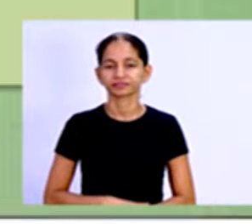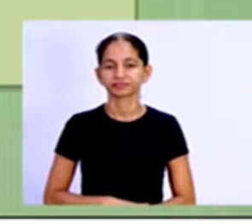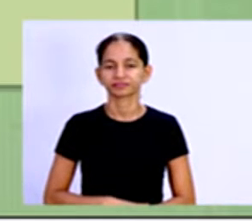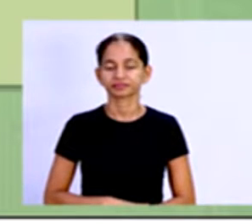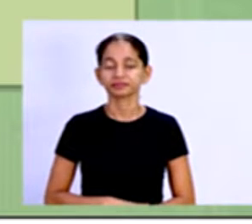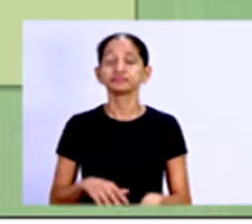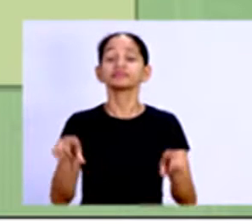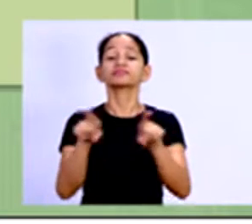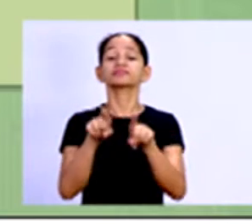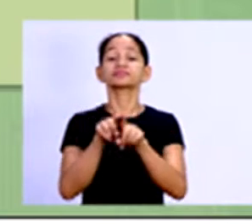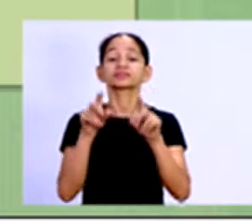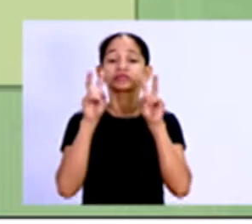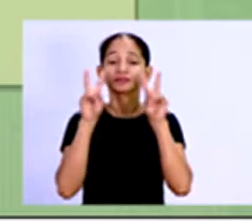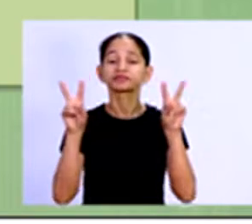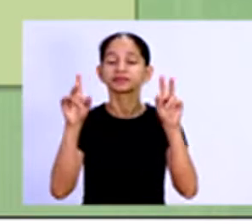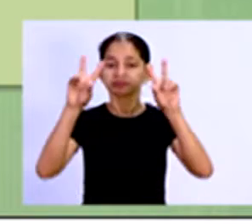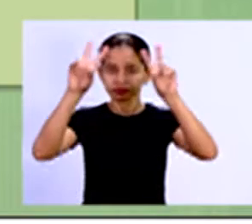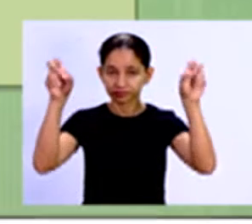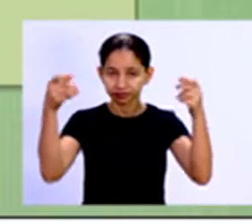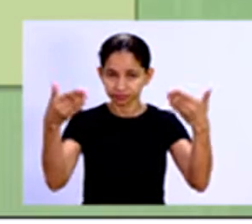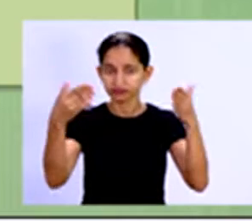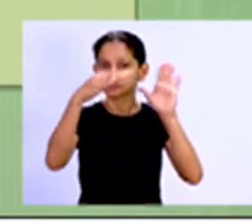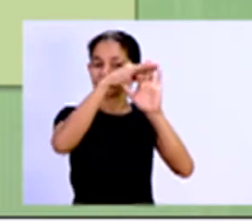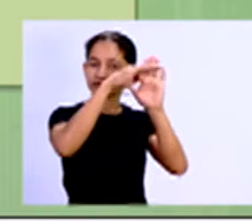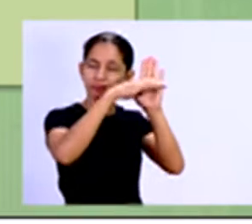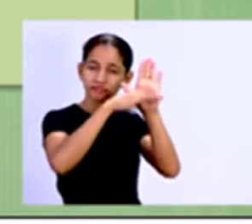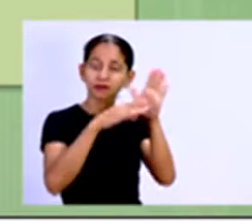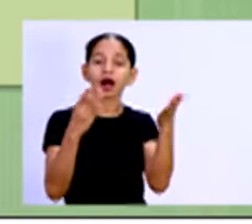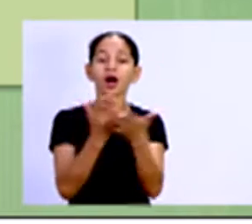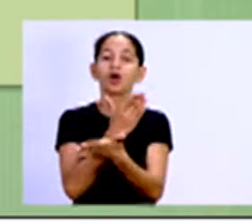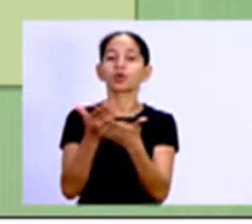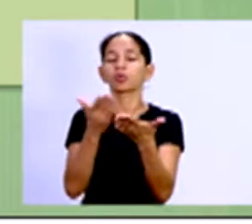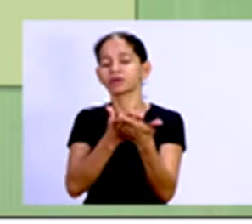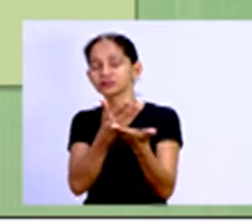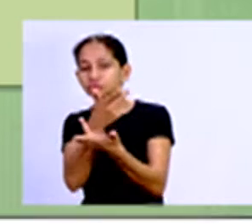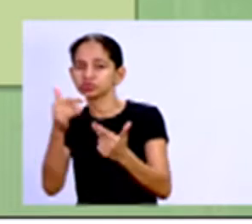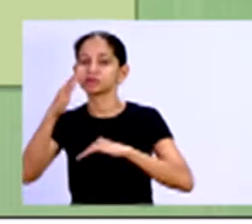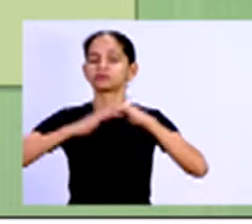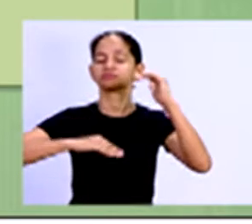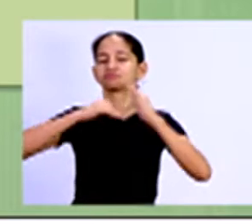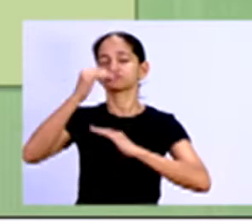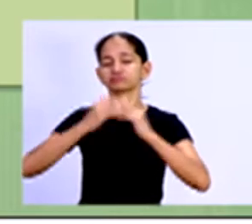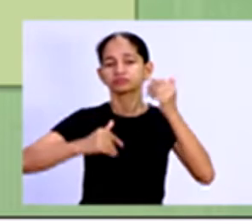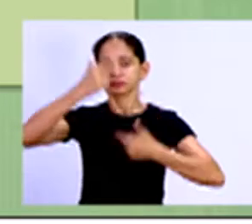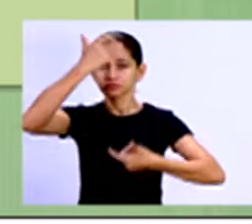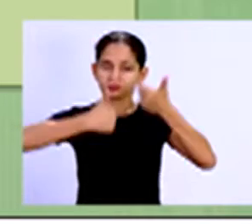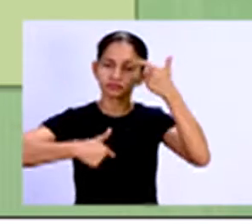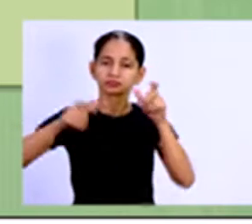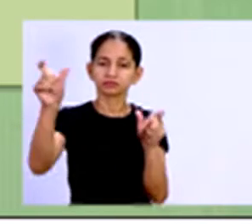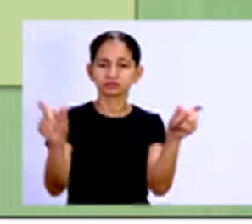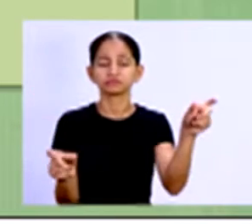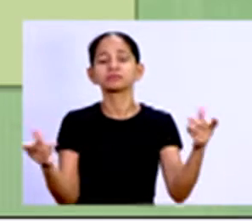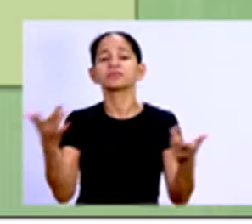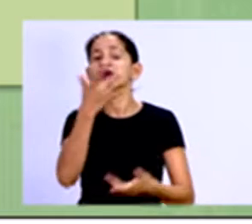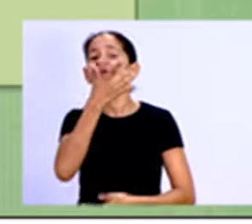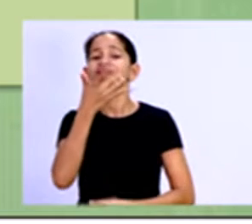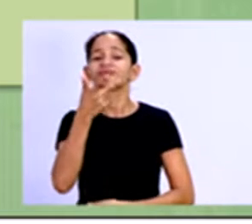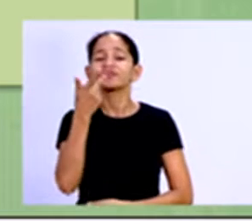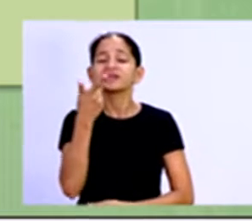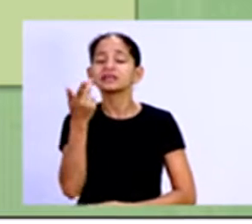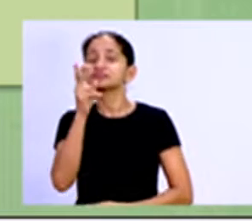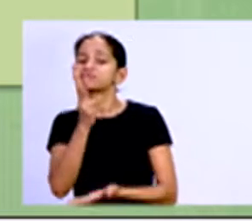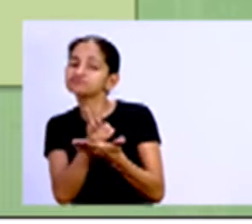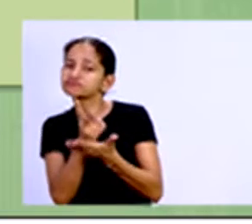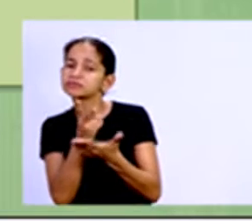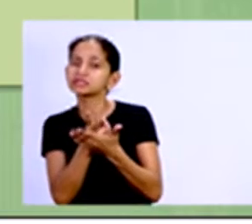Então o que nós vamos ver? As funções transitivas da vida humana, que designam o próximo. Como a gente está falando sempre de